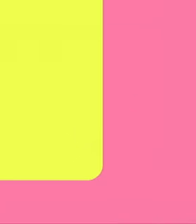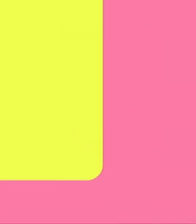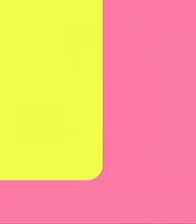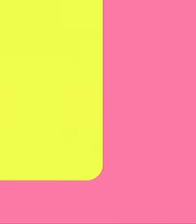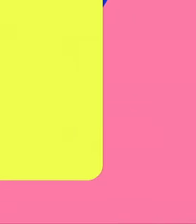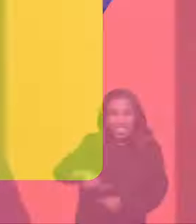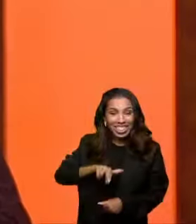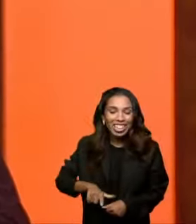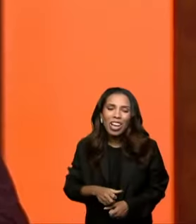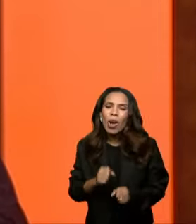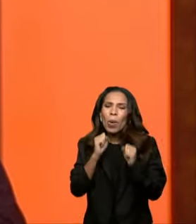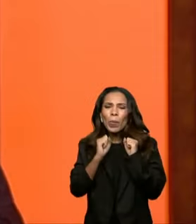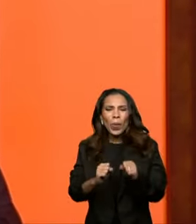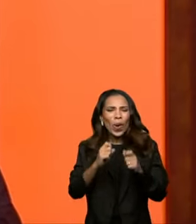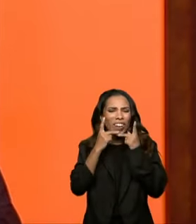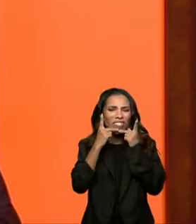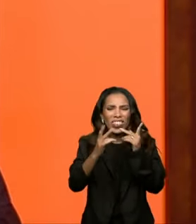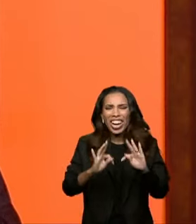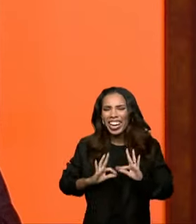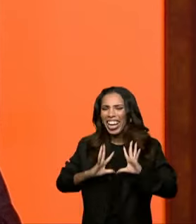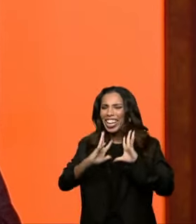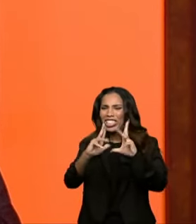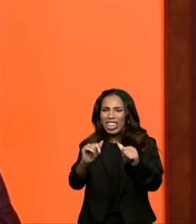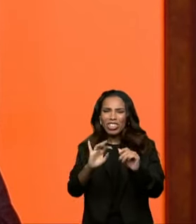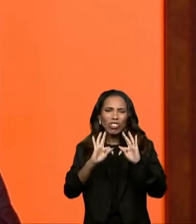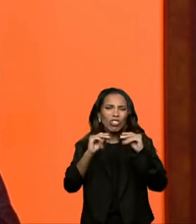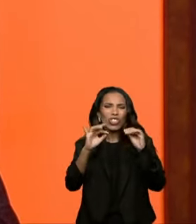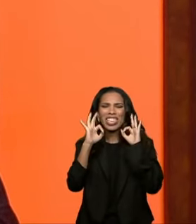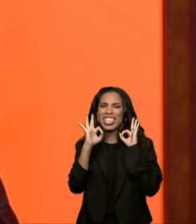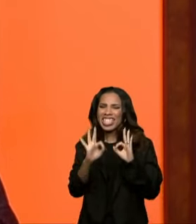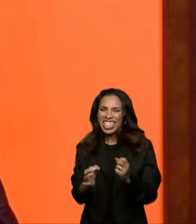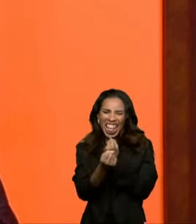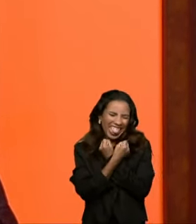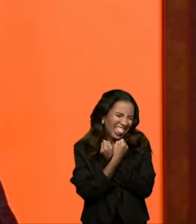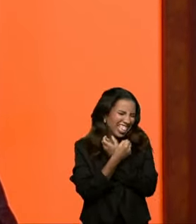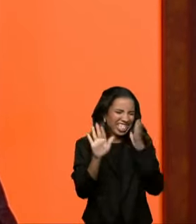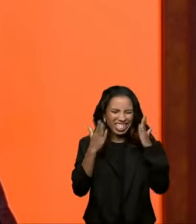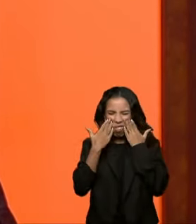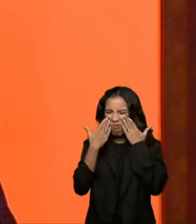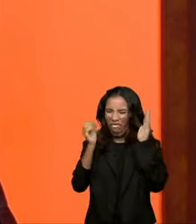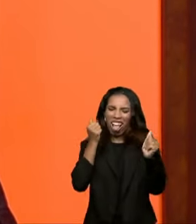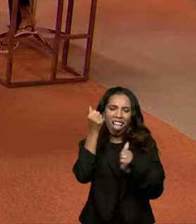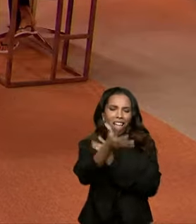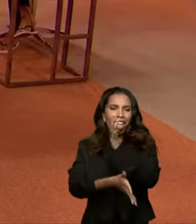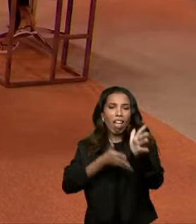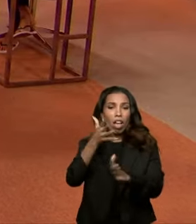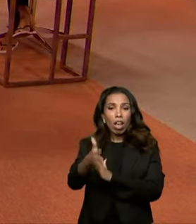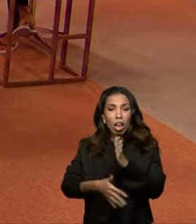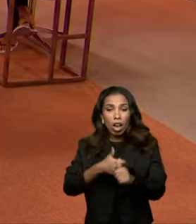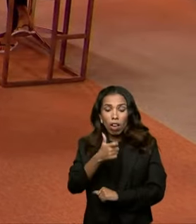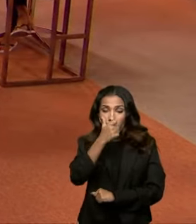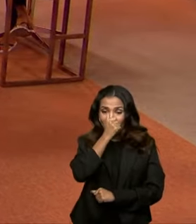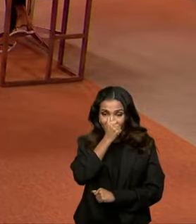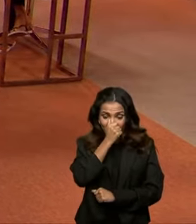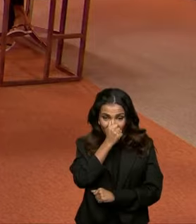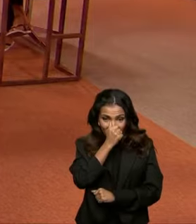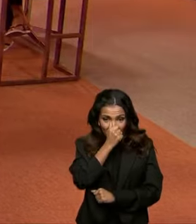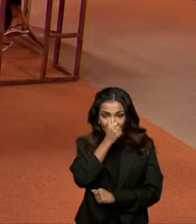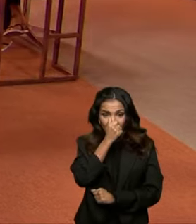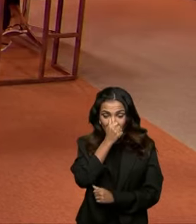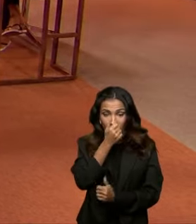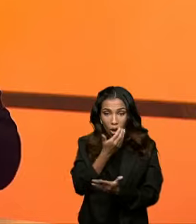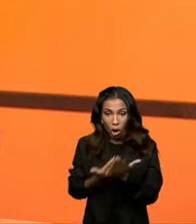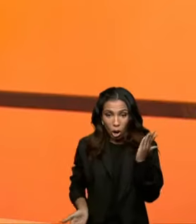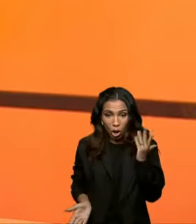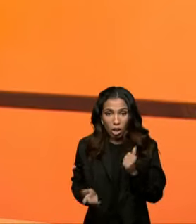Não, né? Pode falar de tudo, meu pai. Tá tudo certo. Tem censura, não. E vamos com tudo. Eu mesma perdi a virgindade, né? Com aquela música lá. Como é que